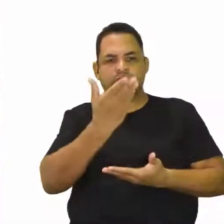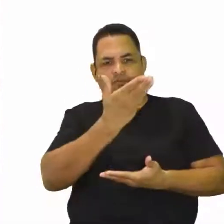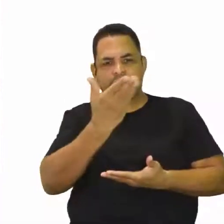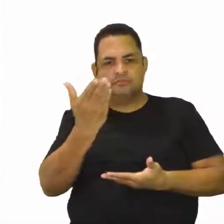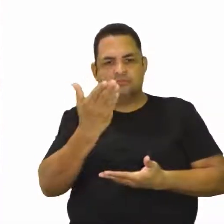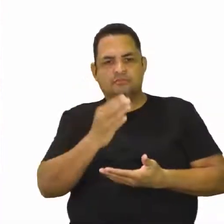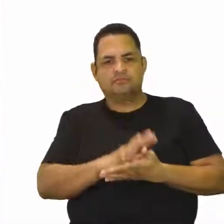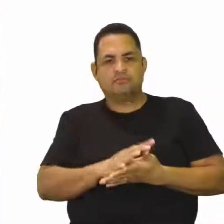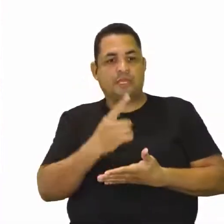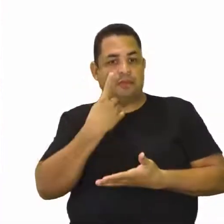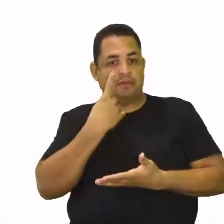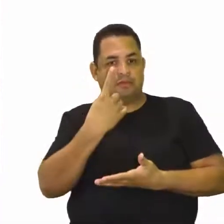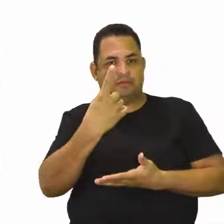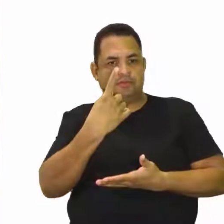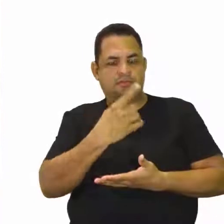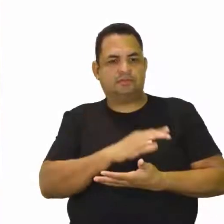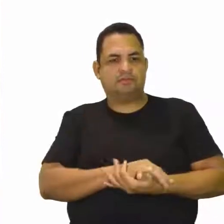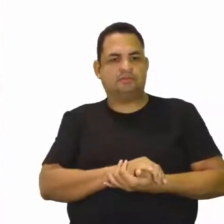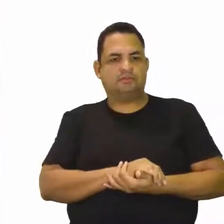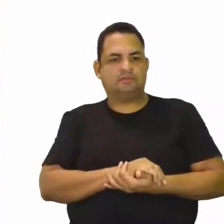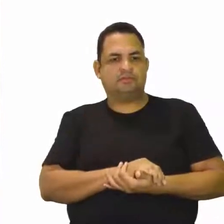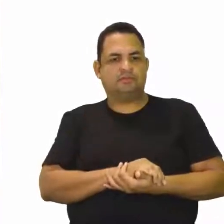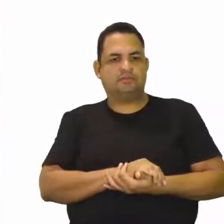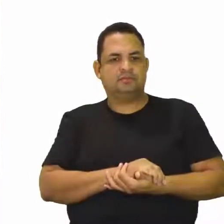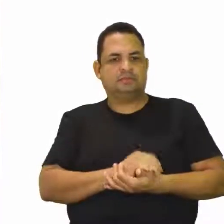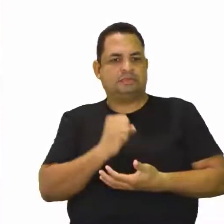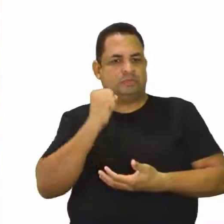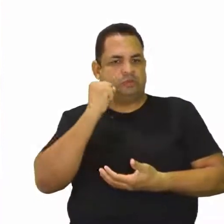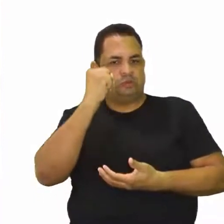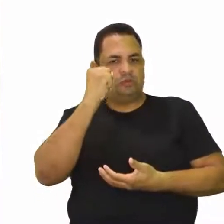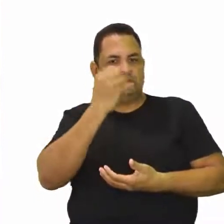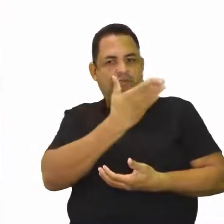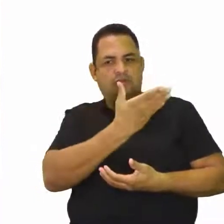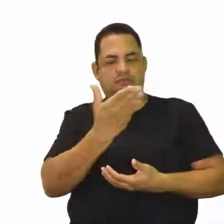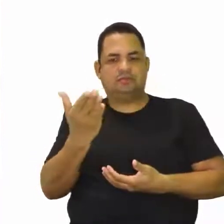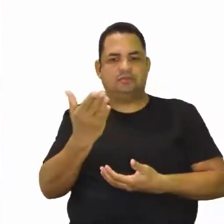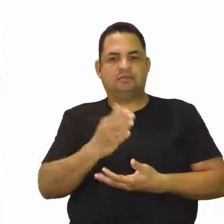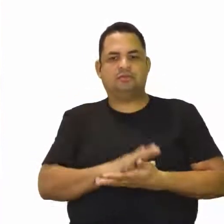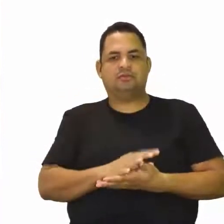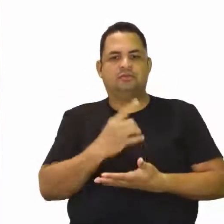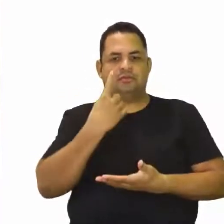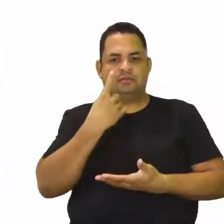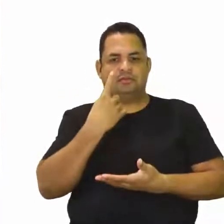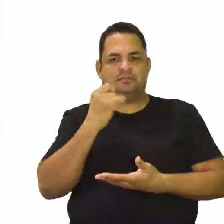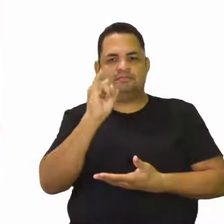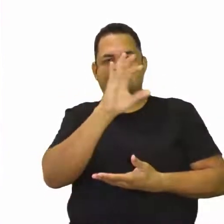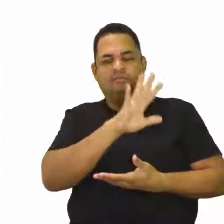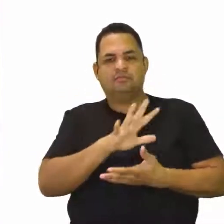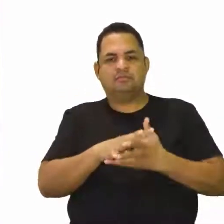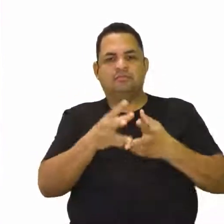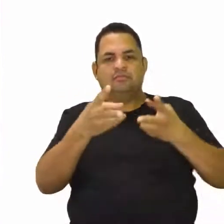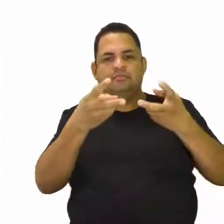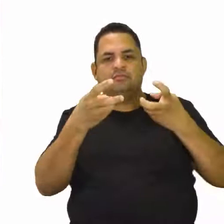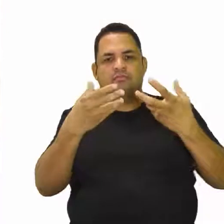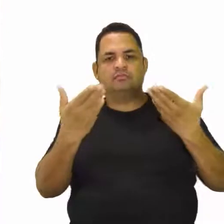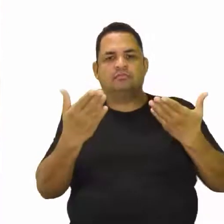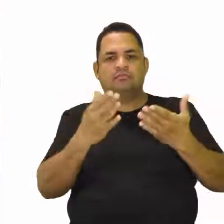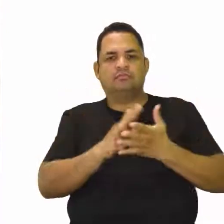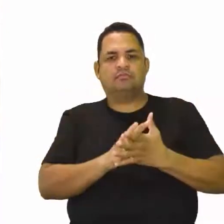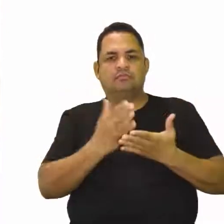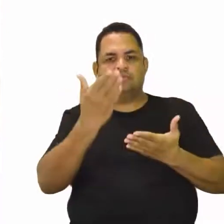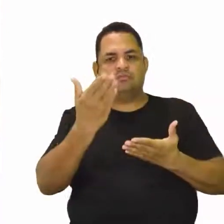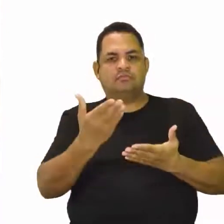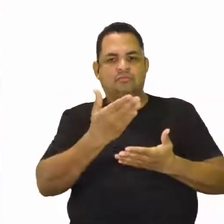dinamizada, são os super-heróis. Eu fiz questão de colocar essa imagem, né, para vocês perceberem que o